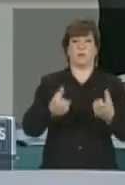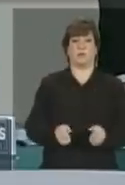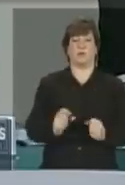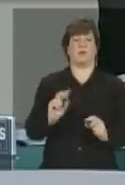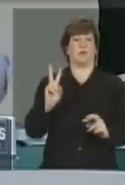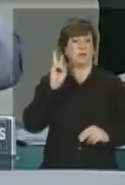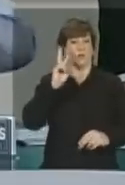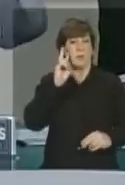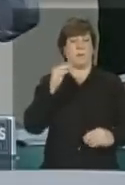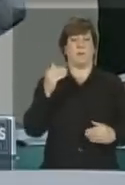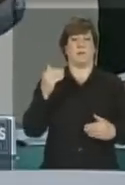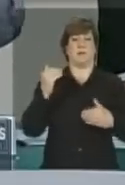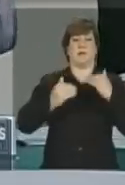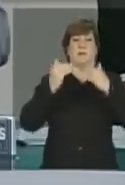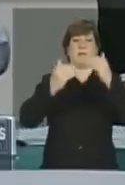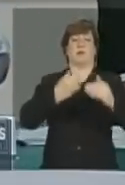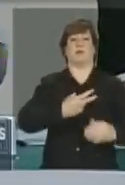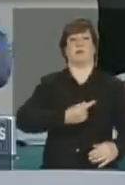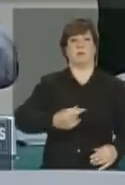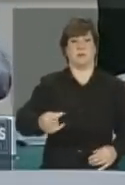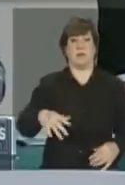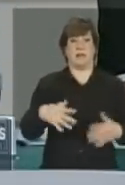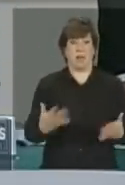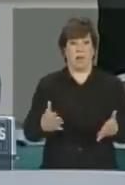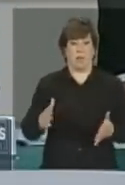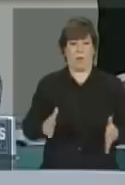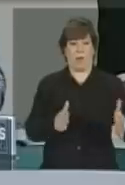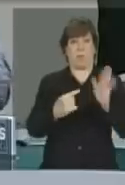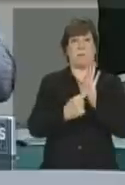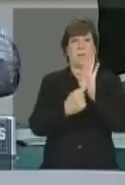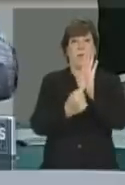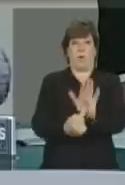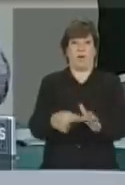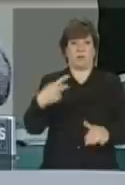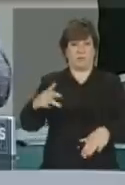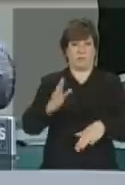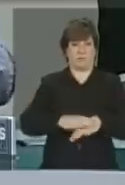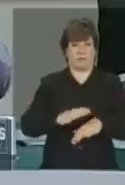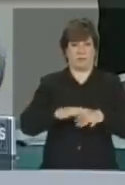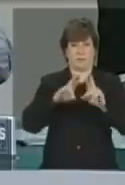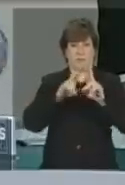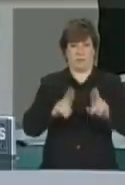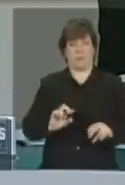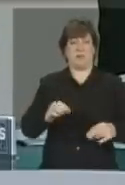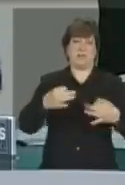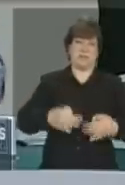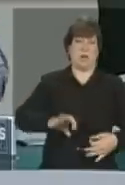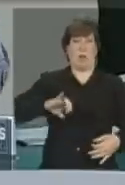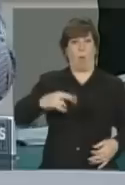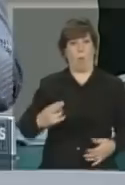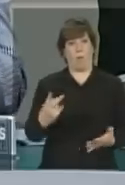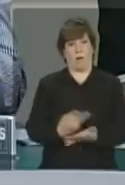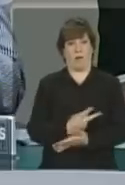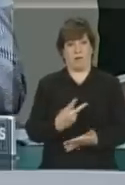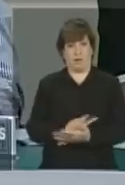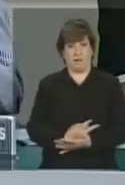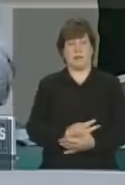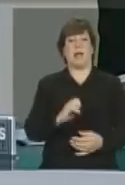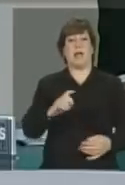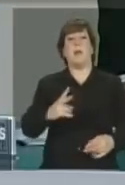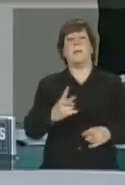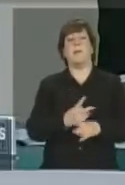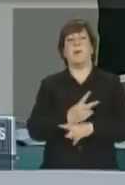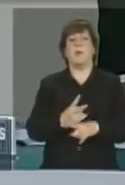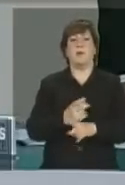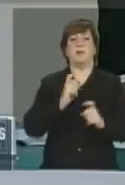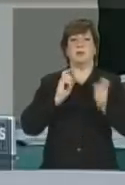sustentável. Então, o caminho identificado pelas Nações Unidas, certo ou errado, é procurar discutir o pilar econômico no